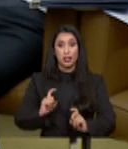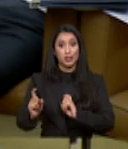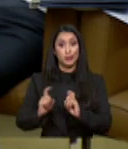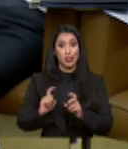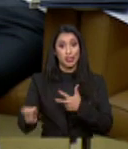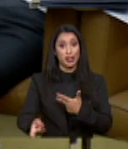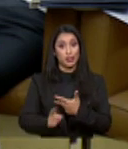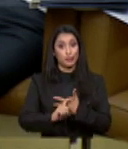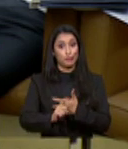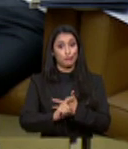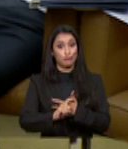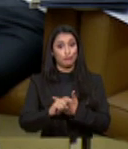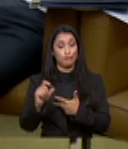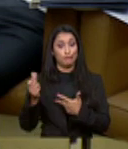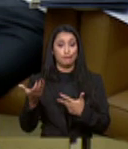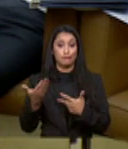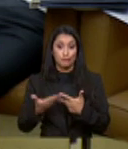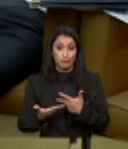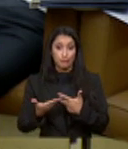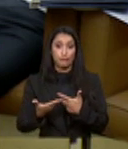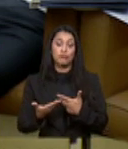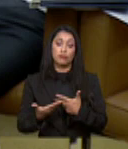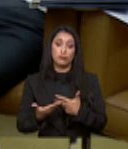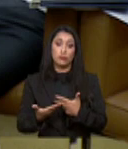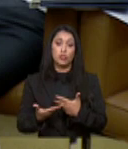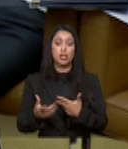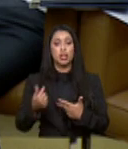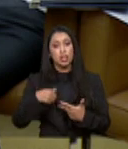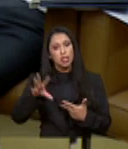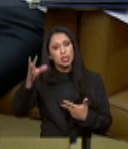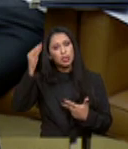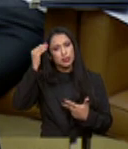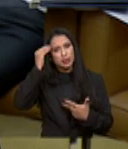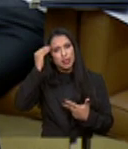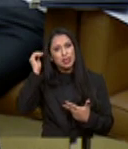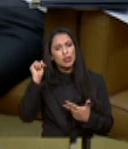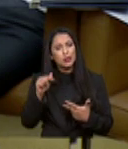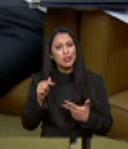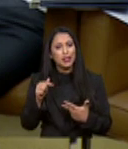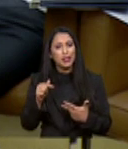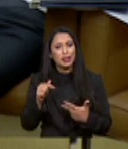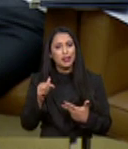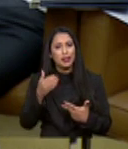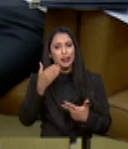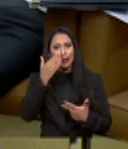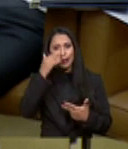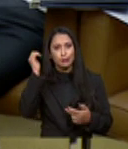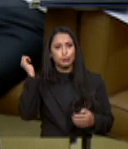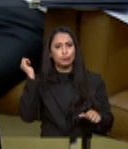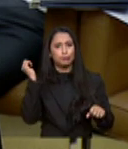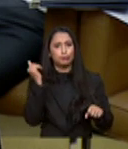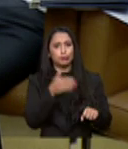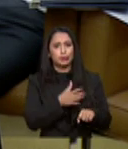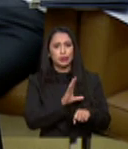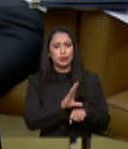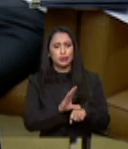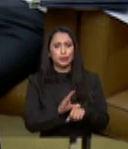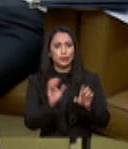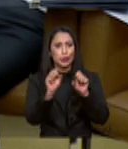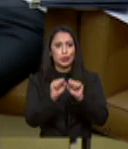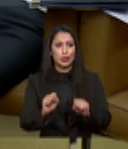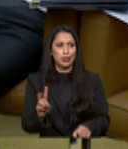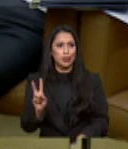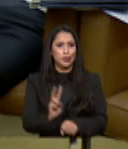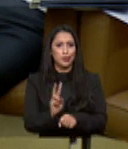do Poder Executivo Federal, que vem promovendo, no entender dos requerentes, esse verdadeiro desmonte no sistema